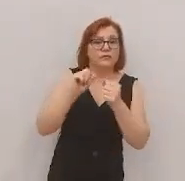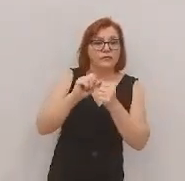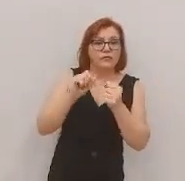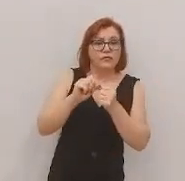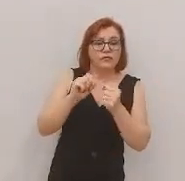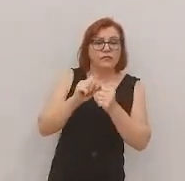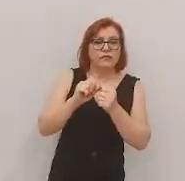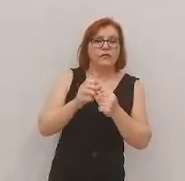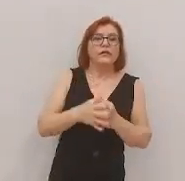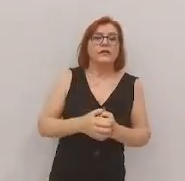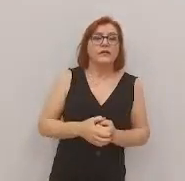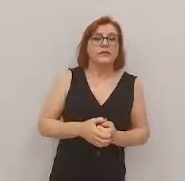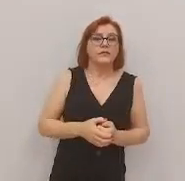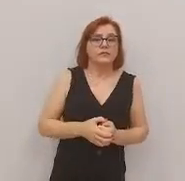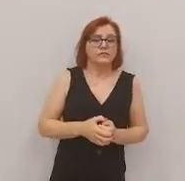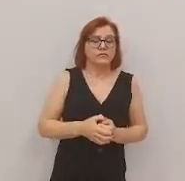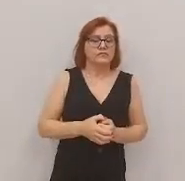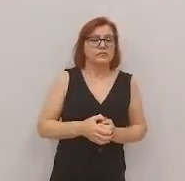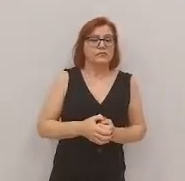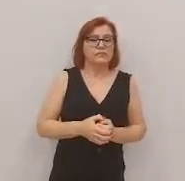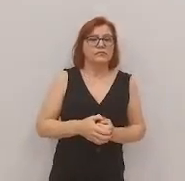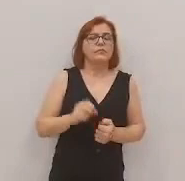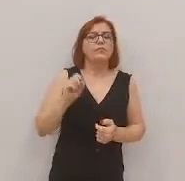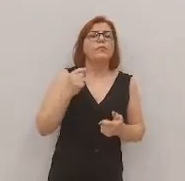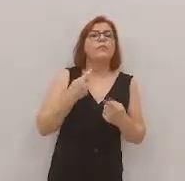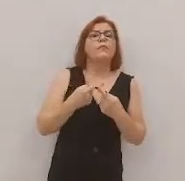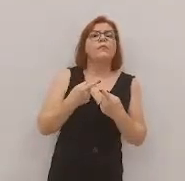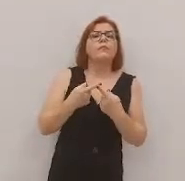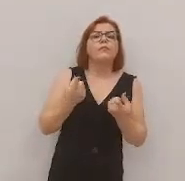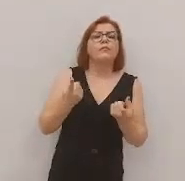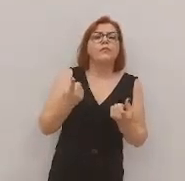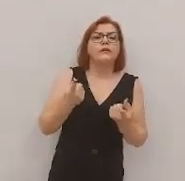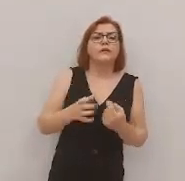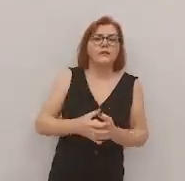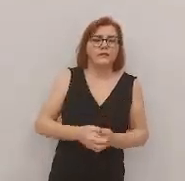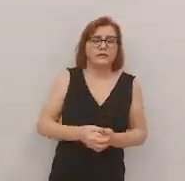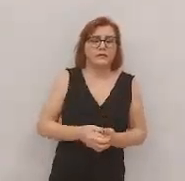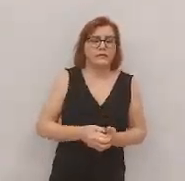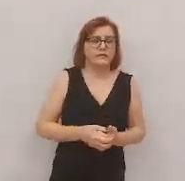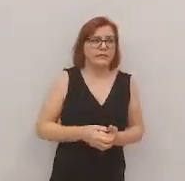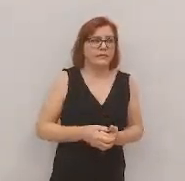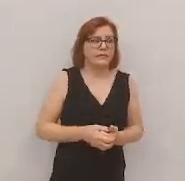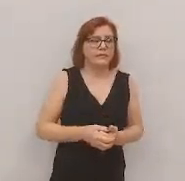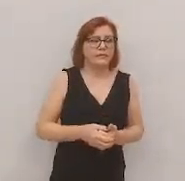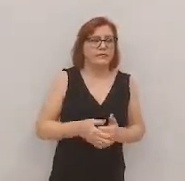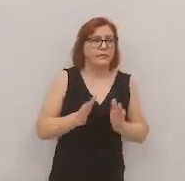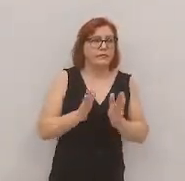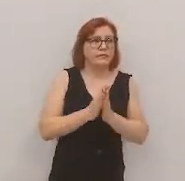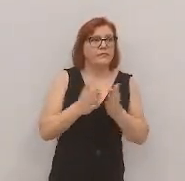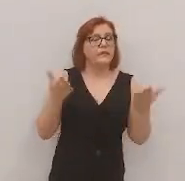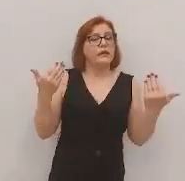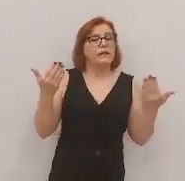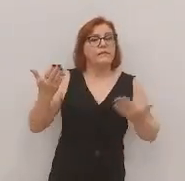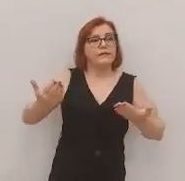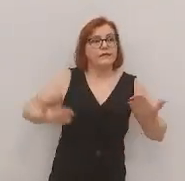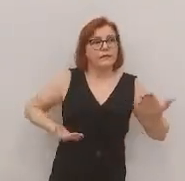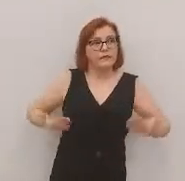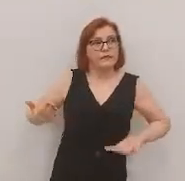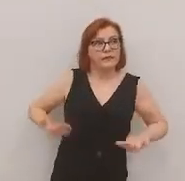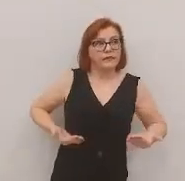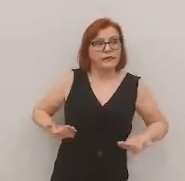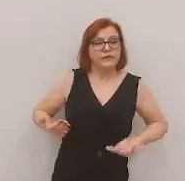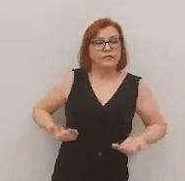Que está lá em Efésios, né? 1. É para aqueles lá, para os anjos servirem,